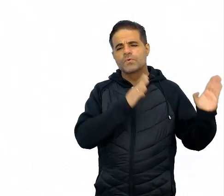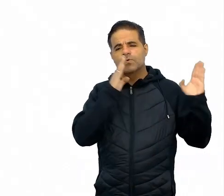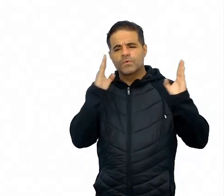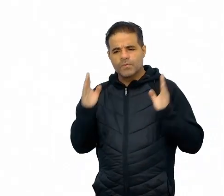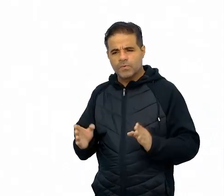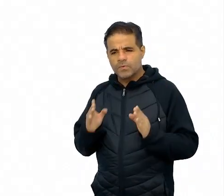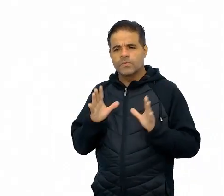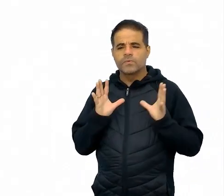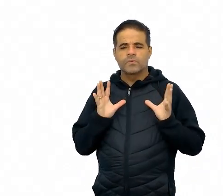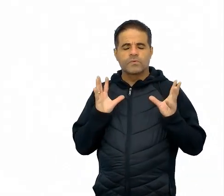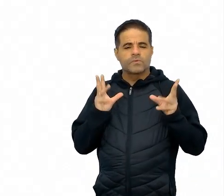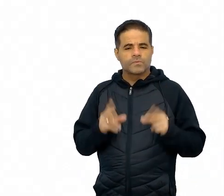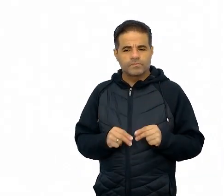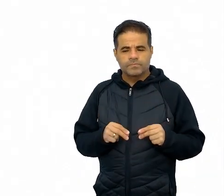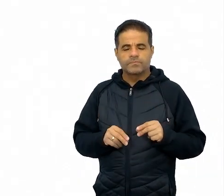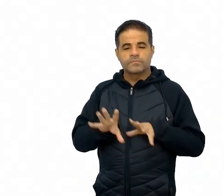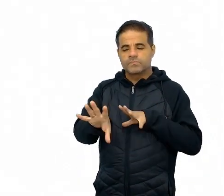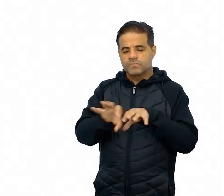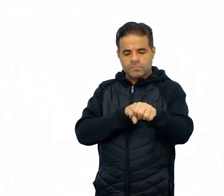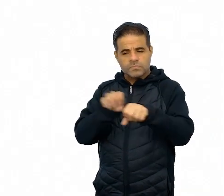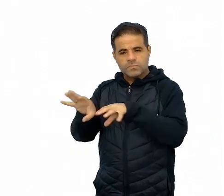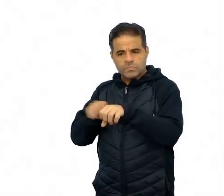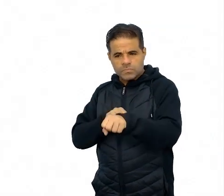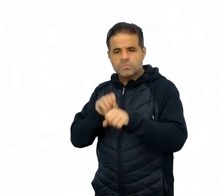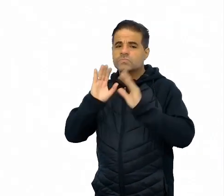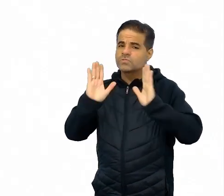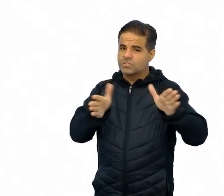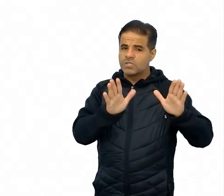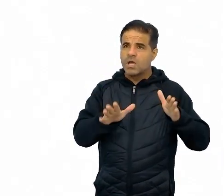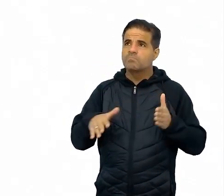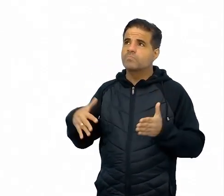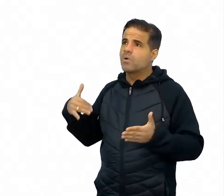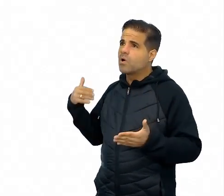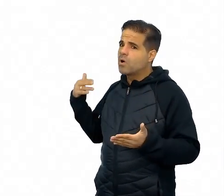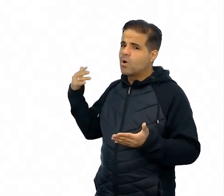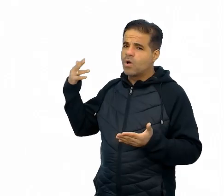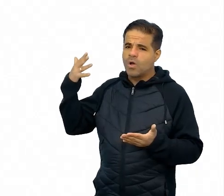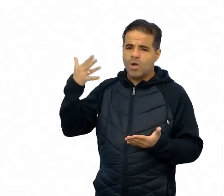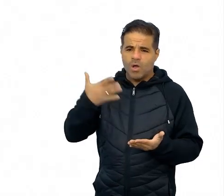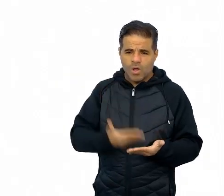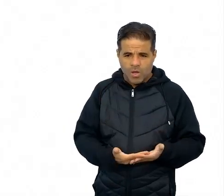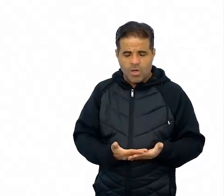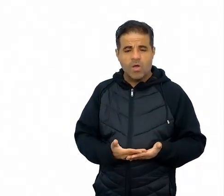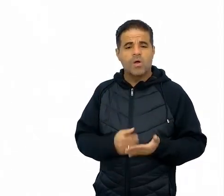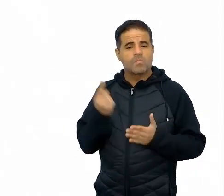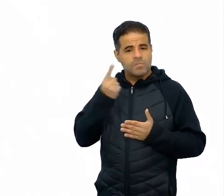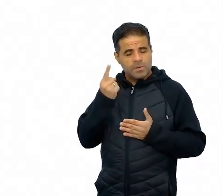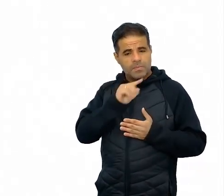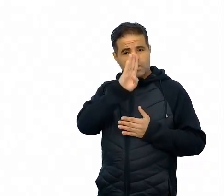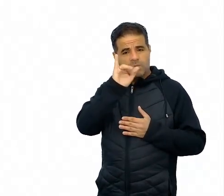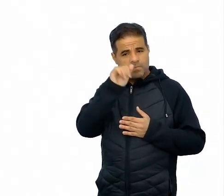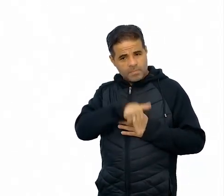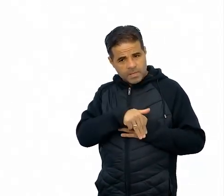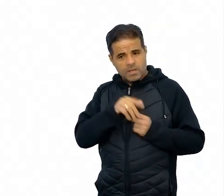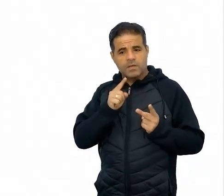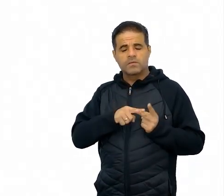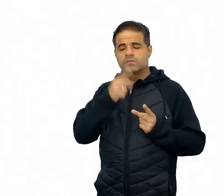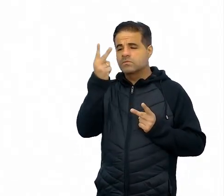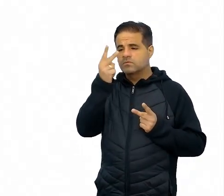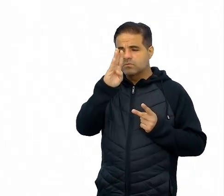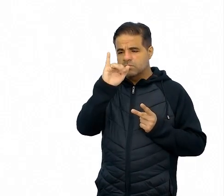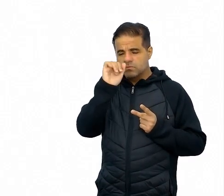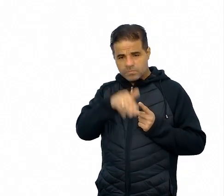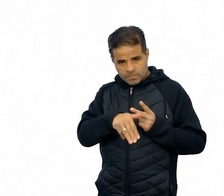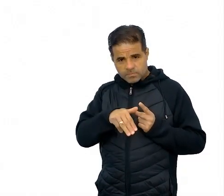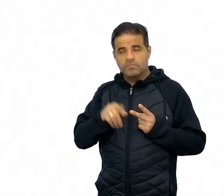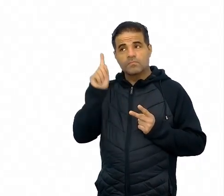todas as formações que nós já tivemos até hoje, tanto do primeiro bimestre quanto do segundo bimestre, né? Então,